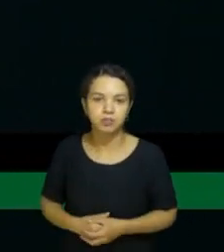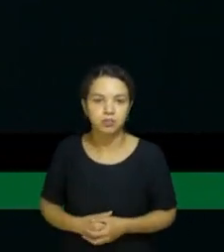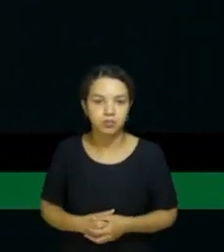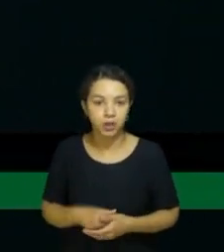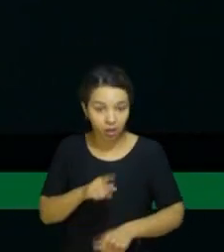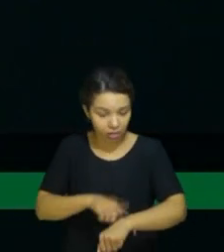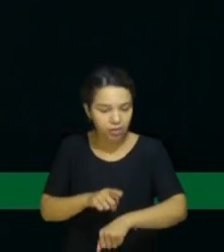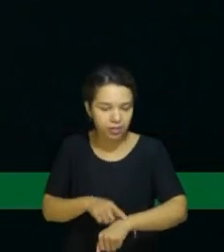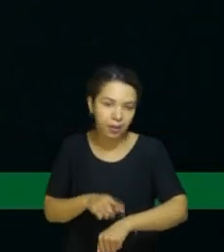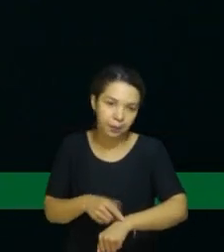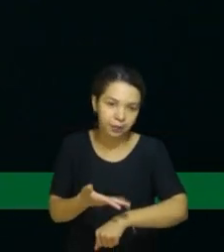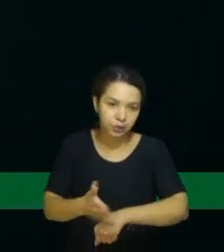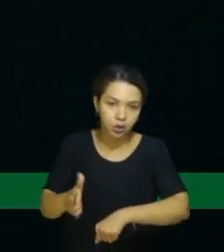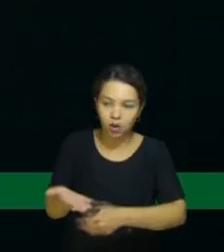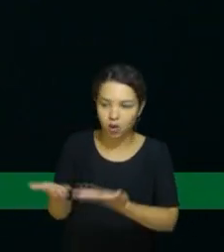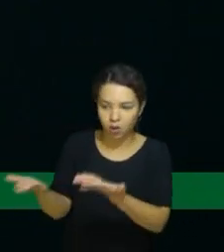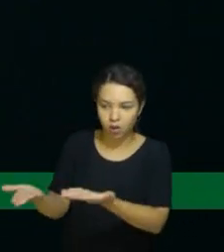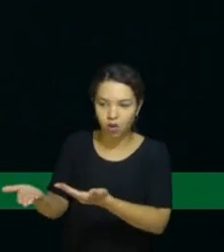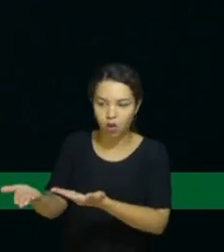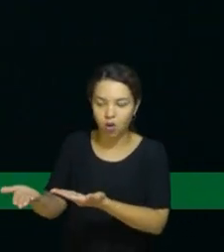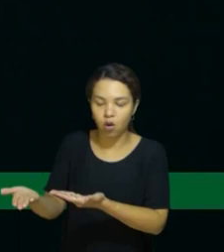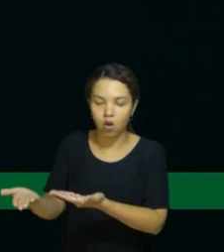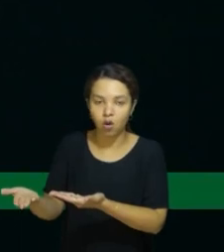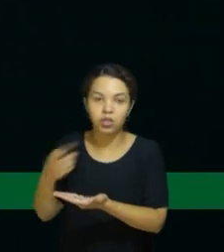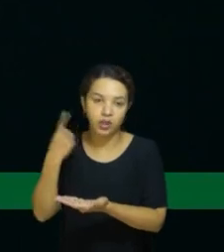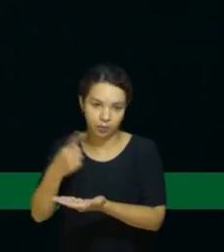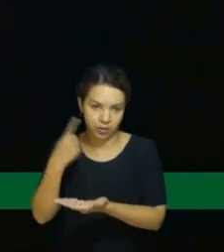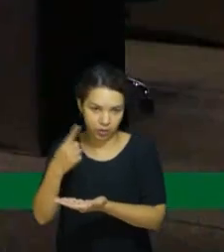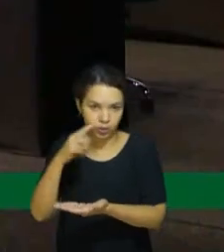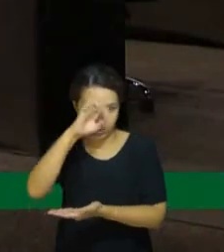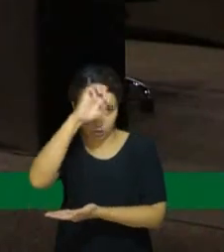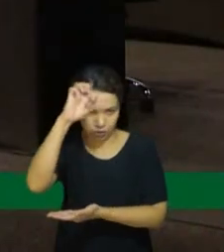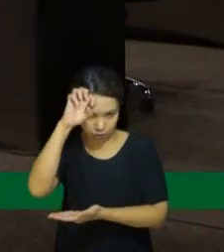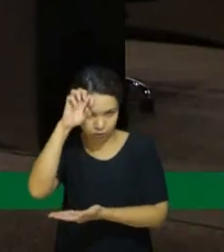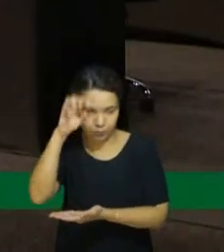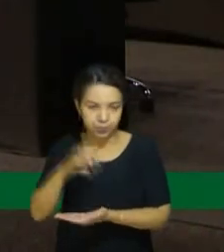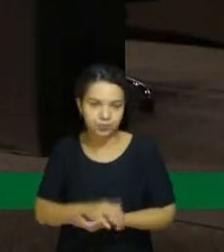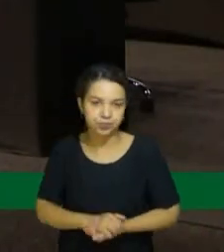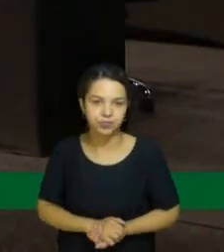querido Deputado Egídio Ferrari Muito